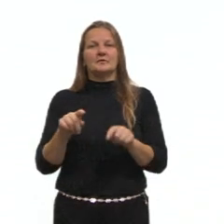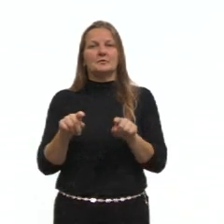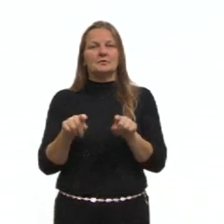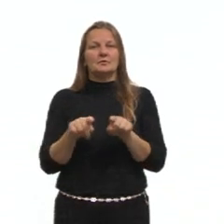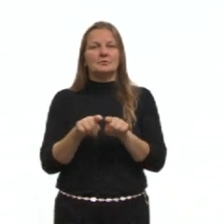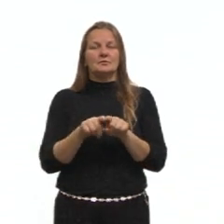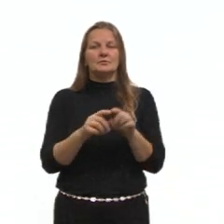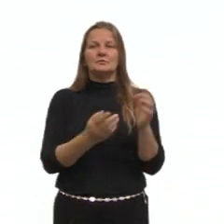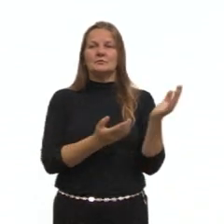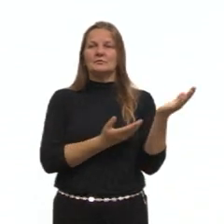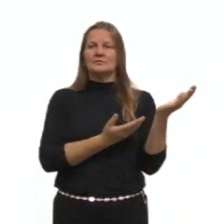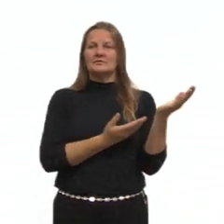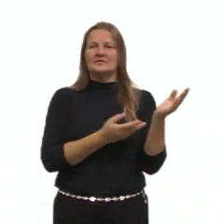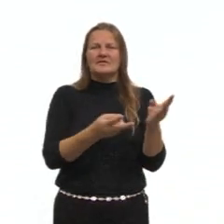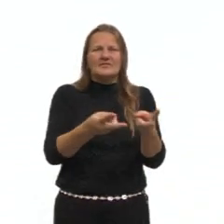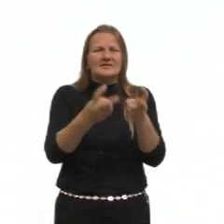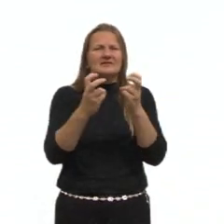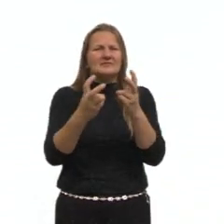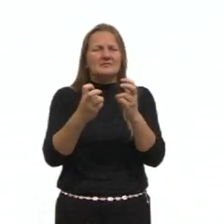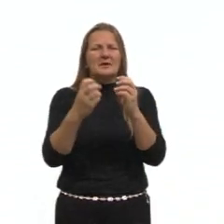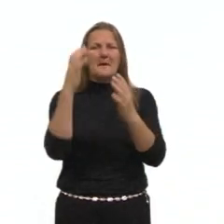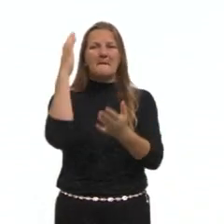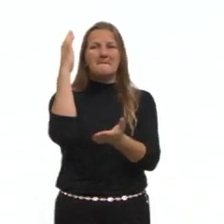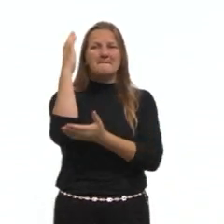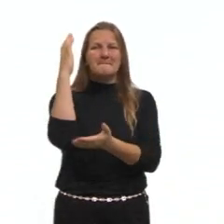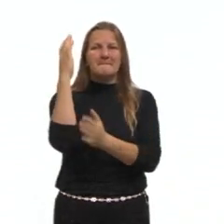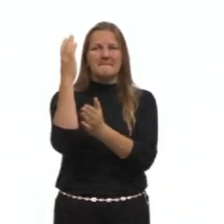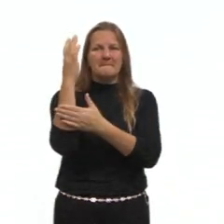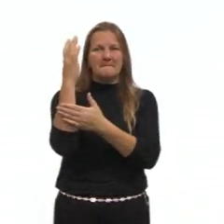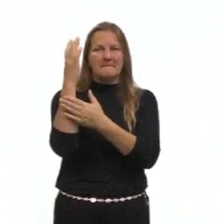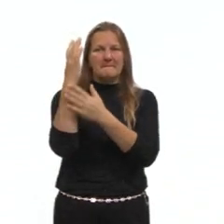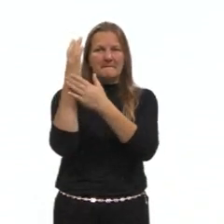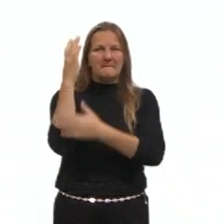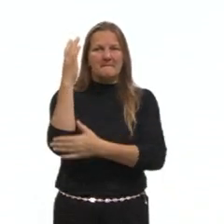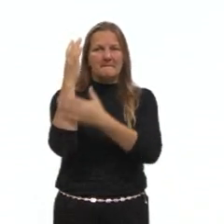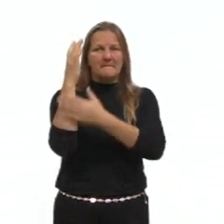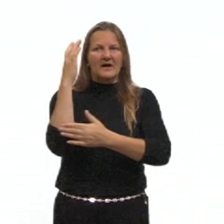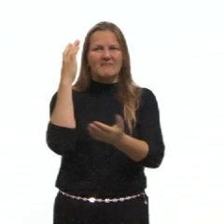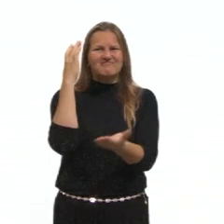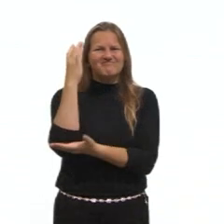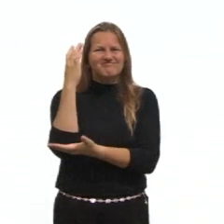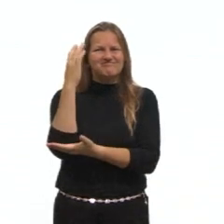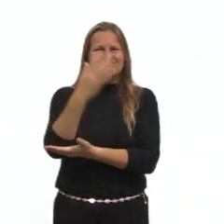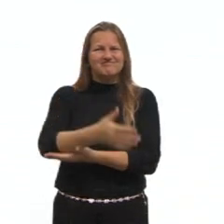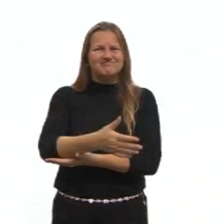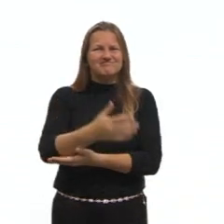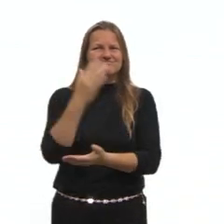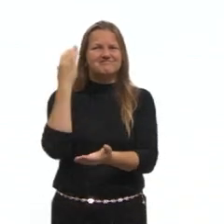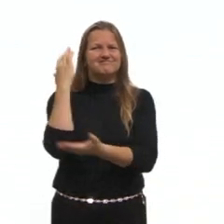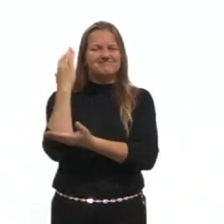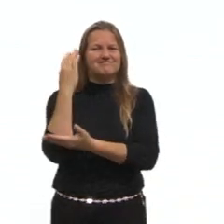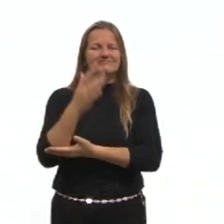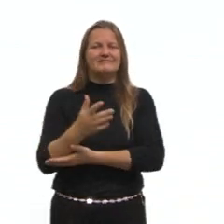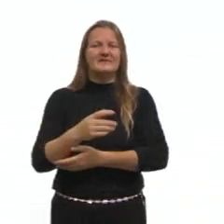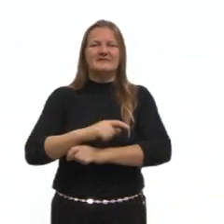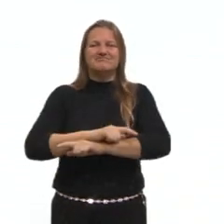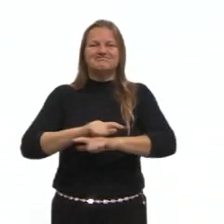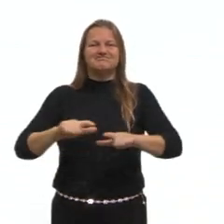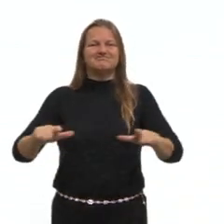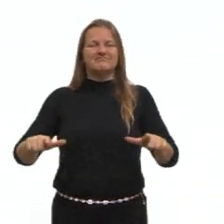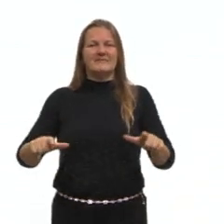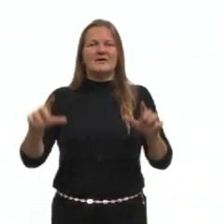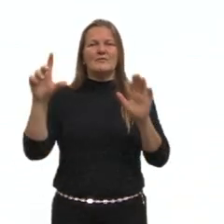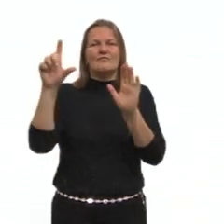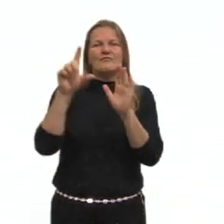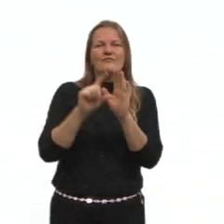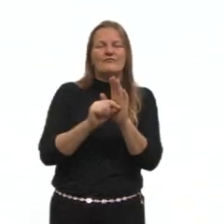da exploração da Madeira né derrubada de árvores que traz a questão de redução